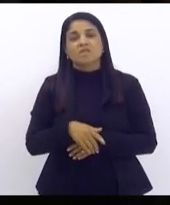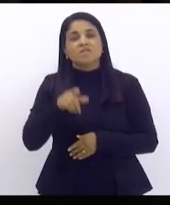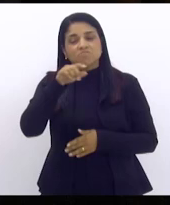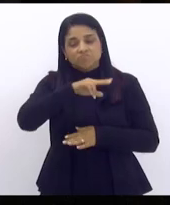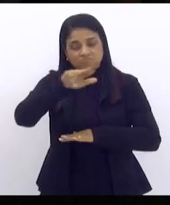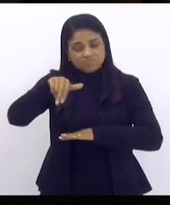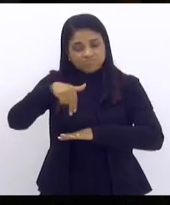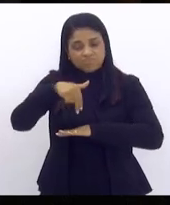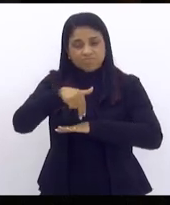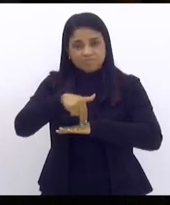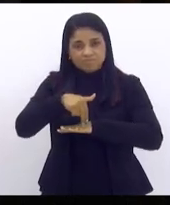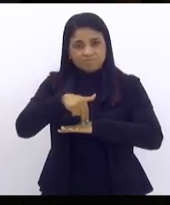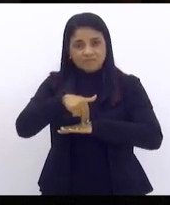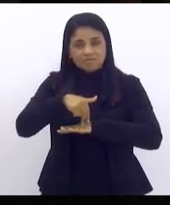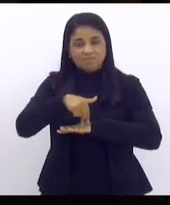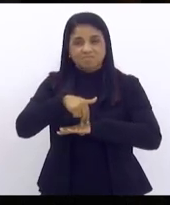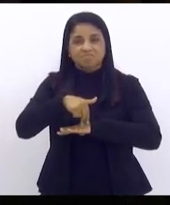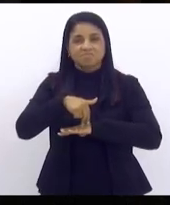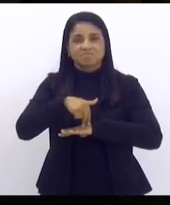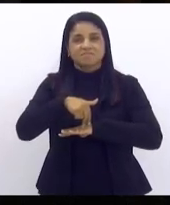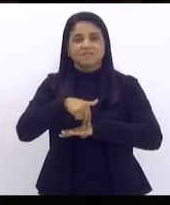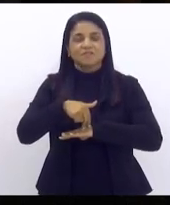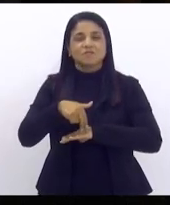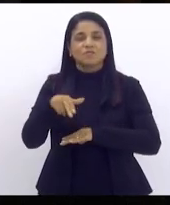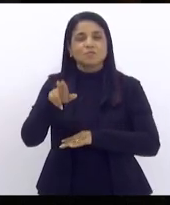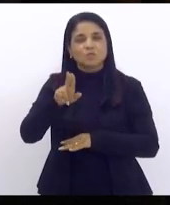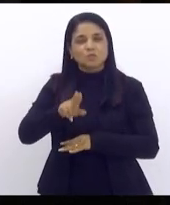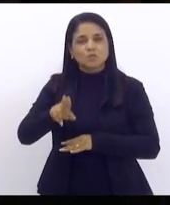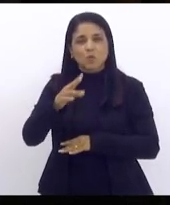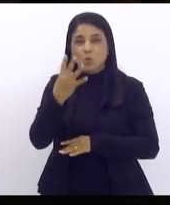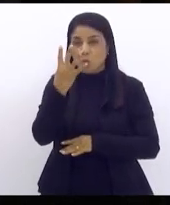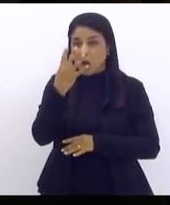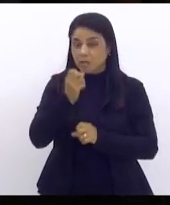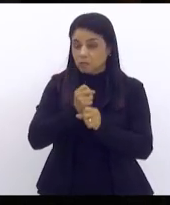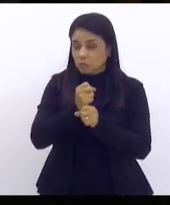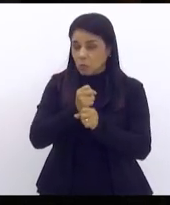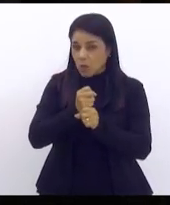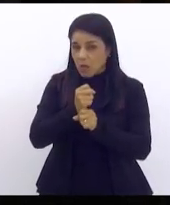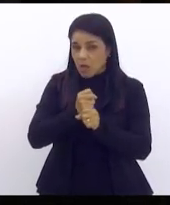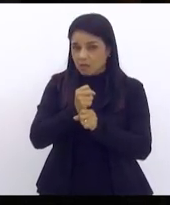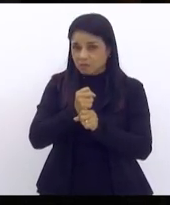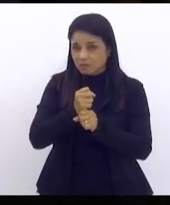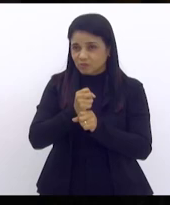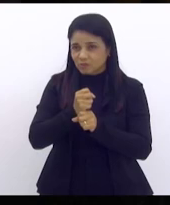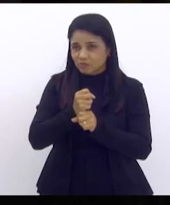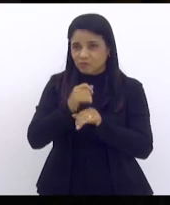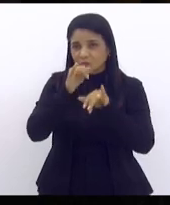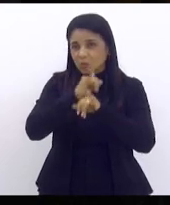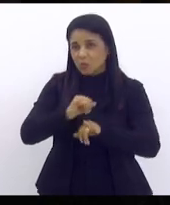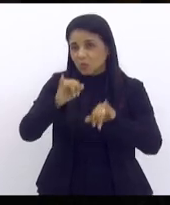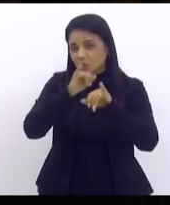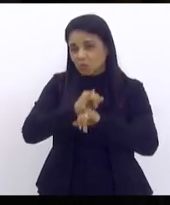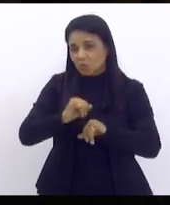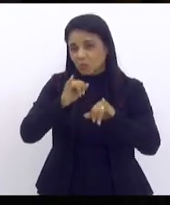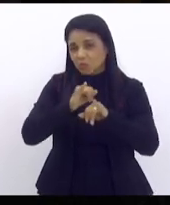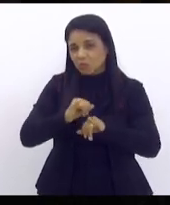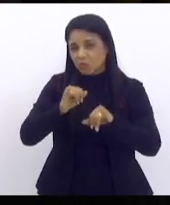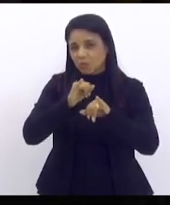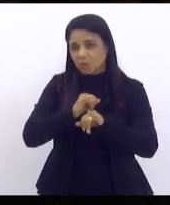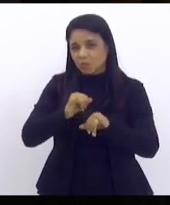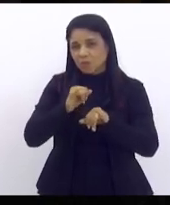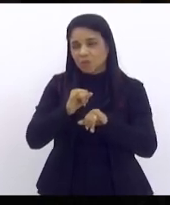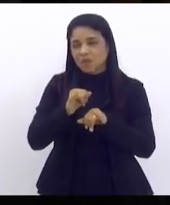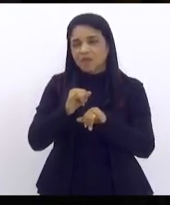figura de retórica que ela usou durante 4 anos, que é ficar chovendo no molhado, fazendo